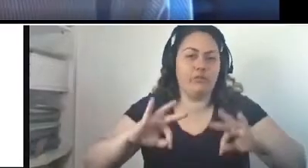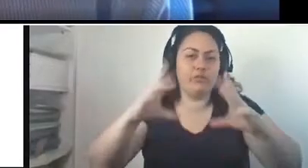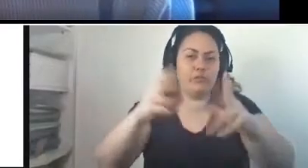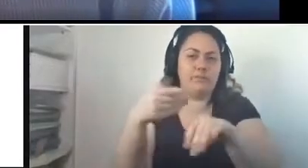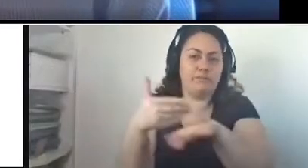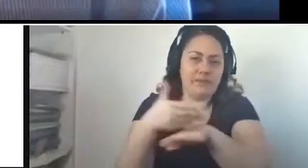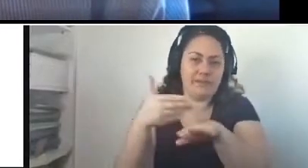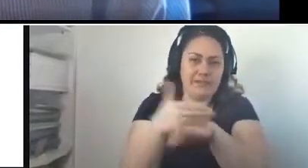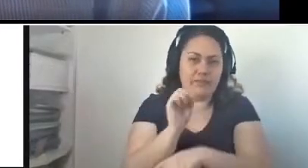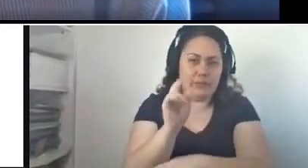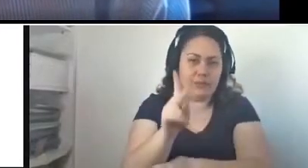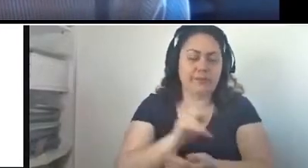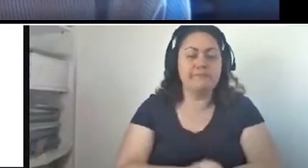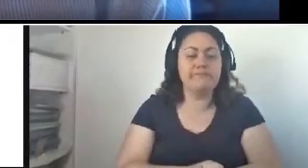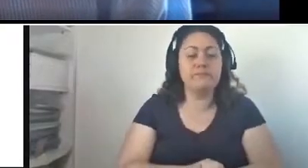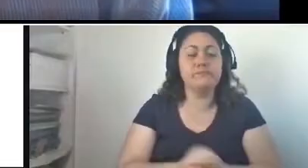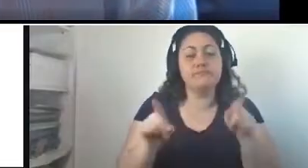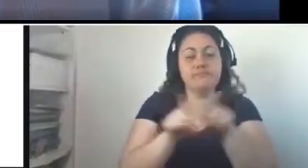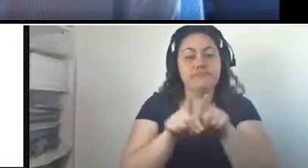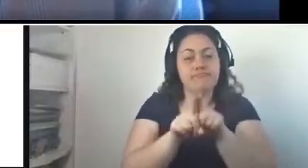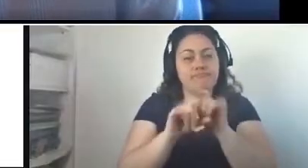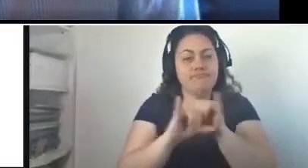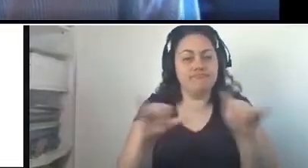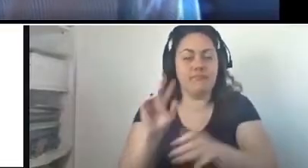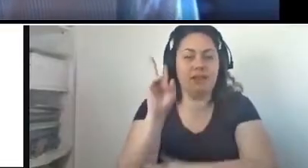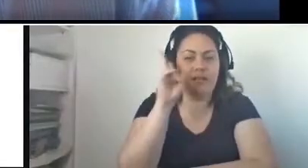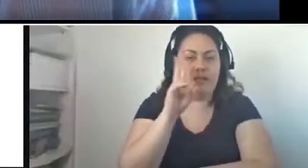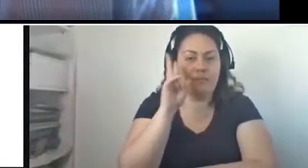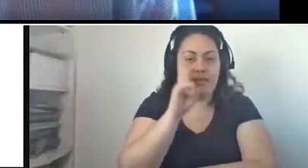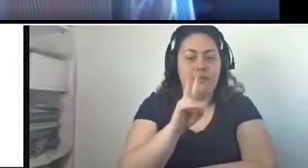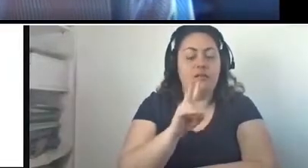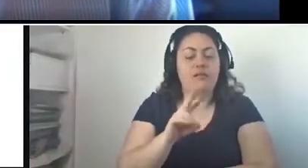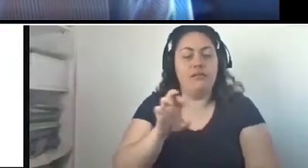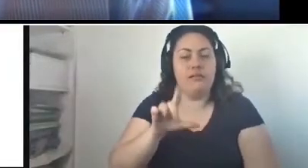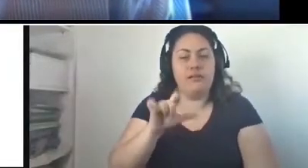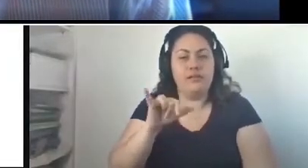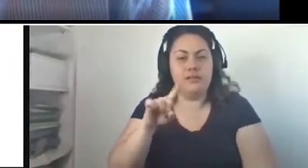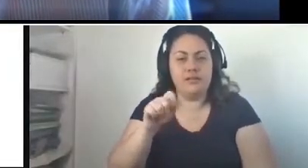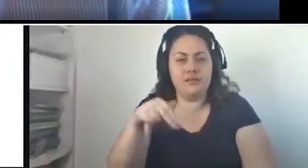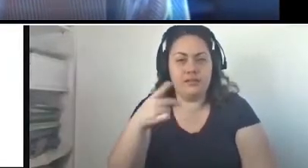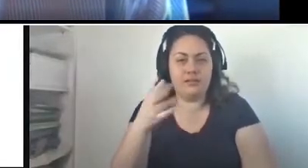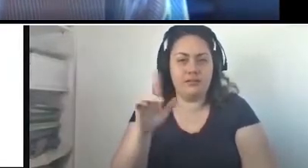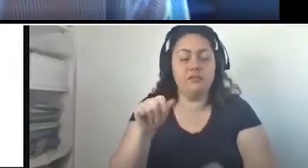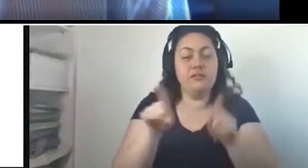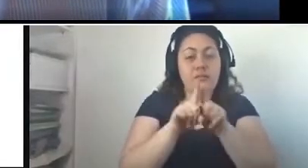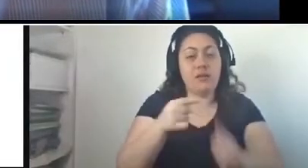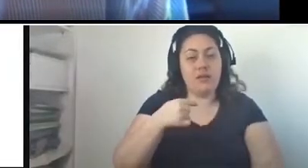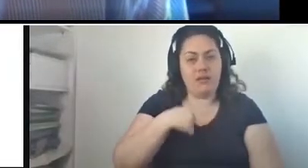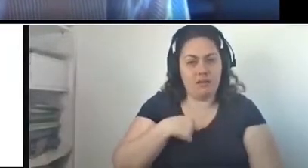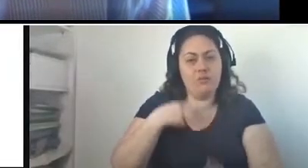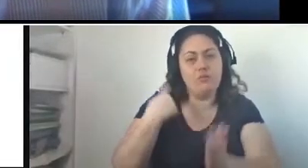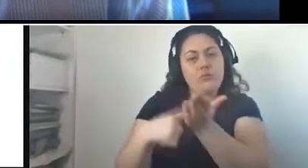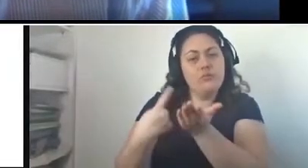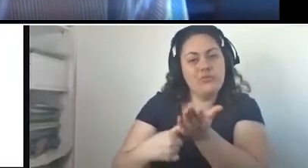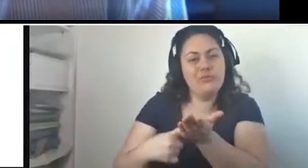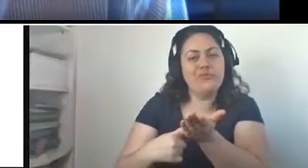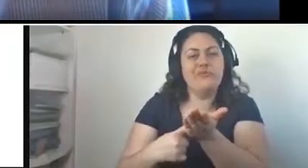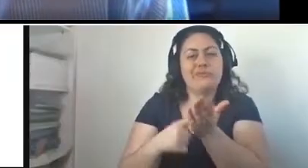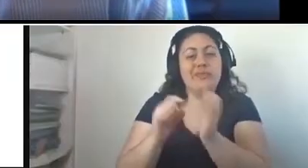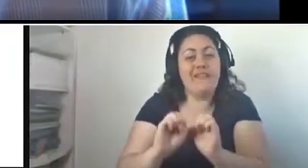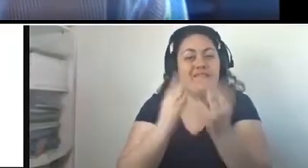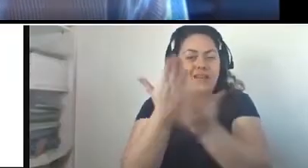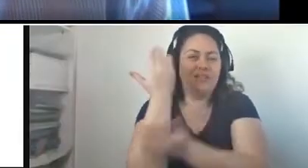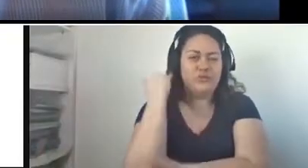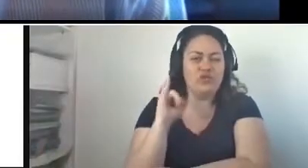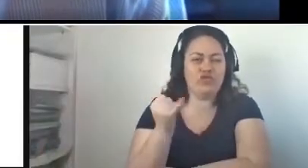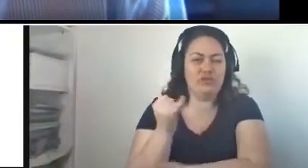E lembrar, assim, que quando a Elisandra e eu combinamos esse evento, isso era início de janeiro,